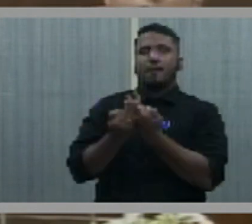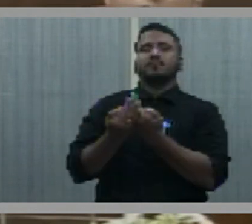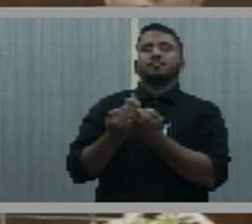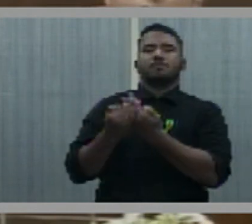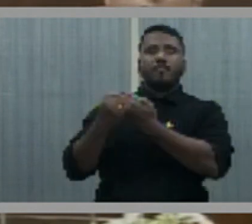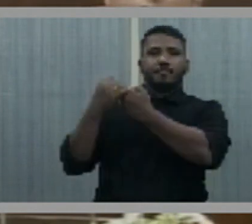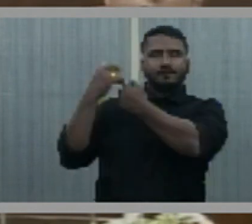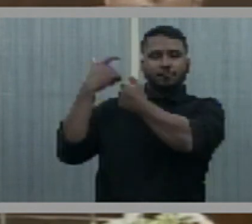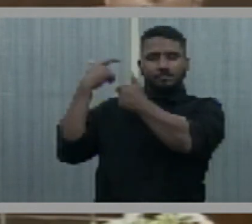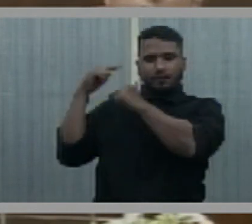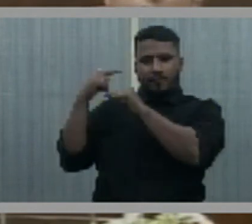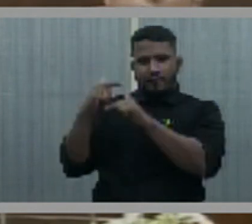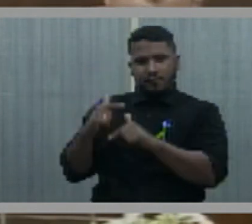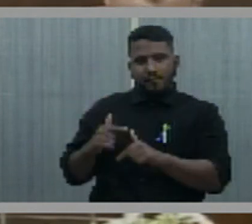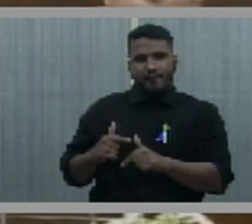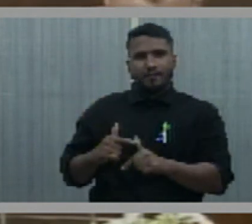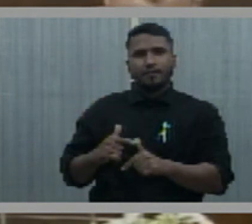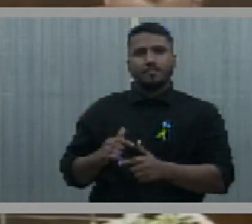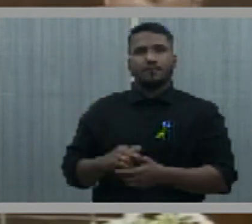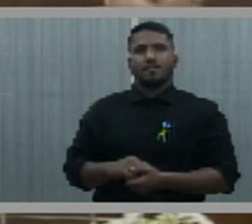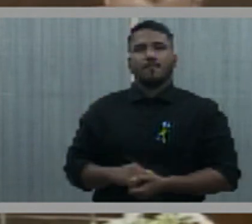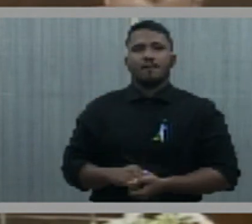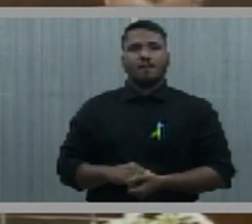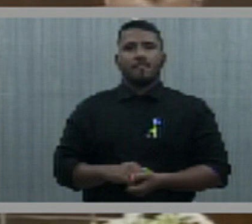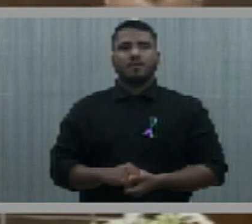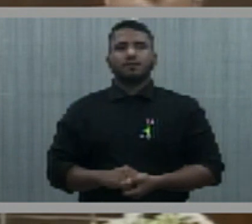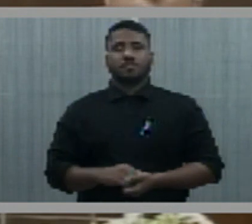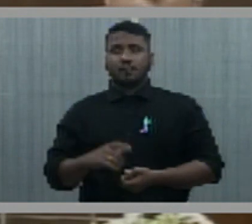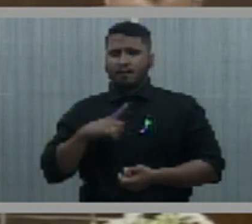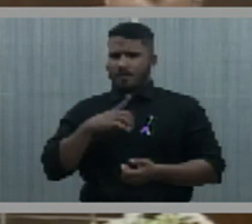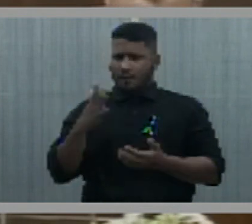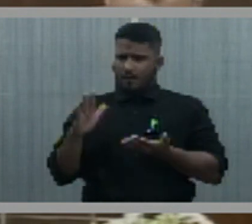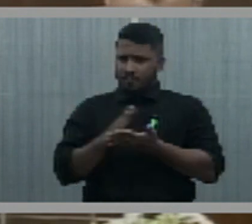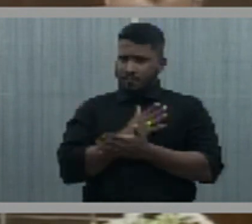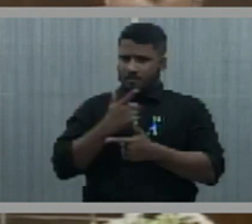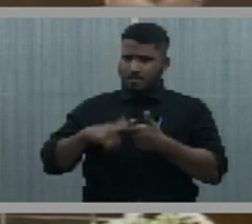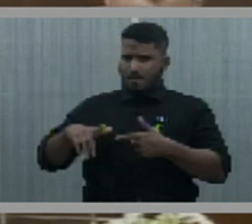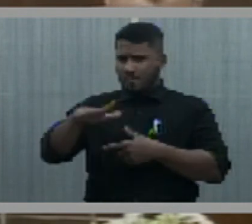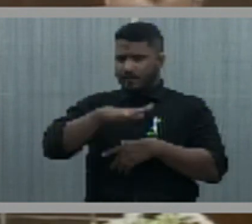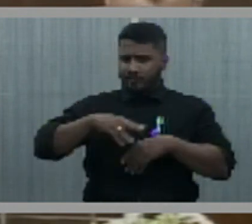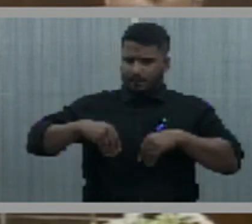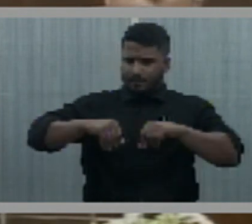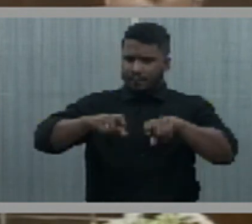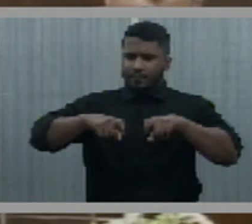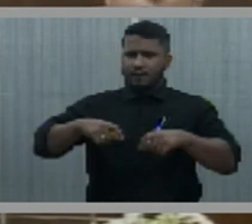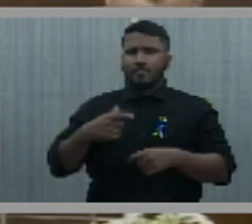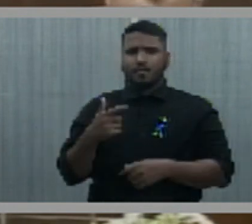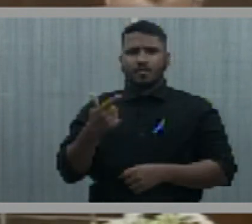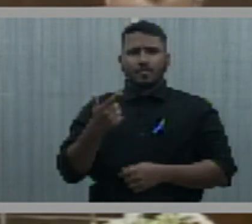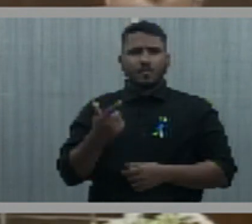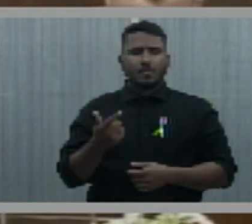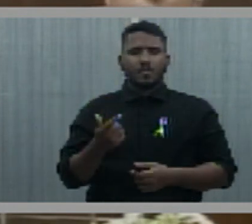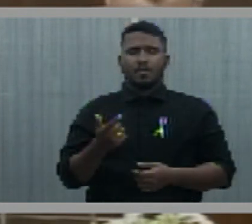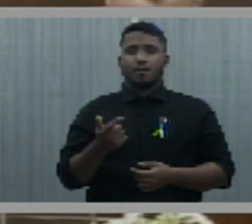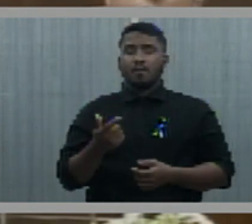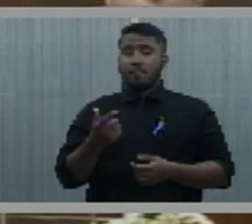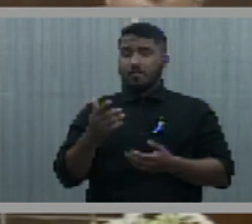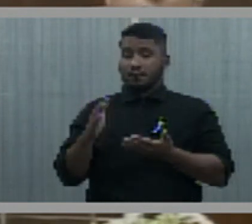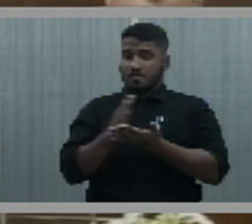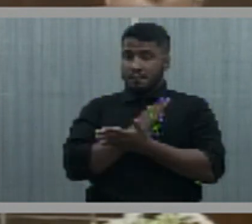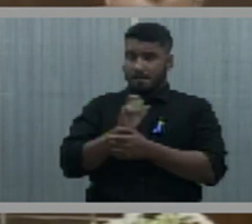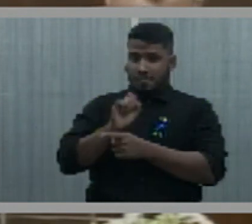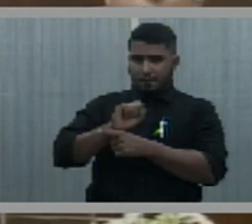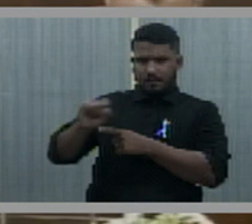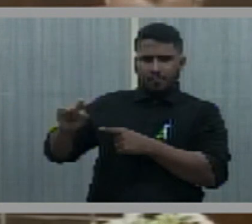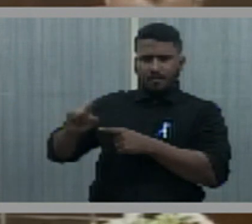tradicionais desalentados envolvidos em conflitos agrários, sendo expulsas de suas terras injustamente por uma